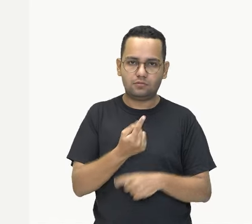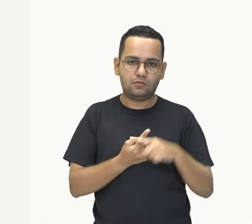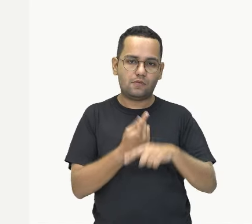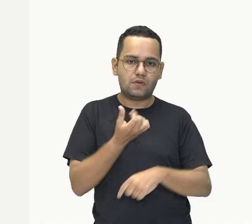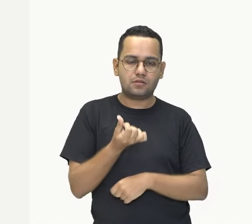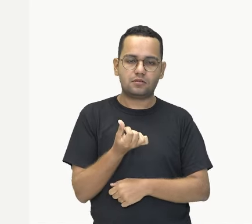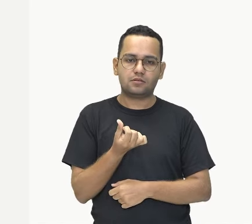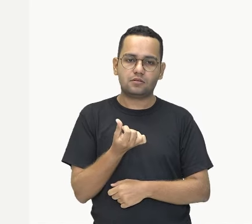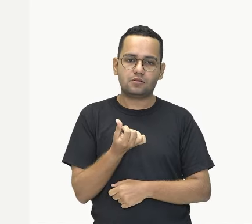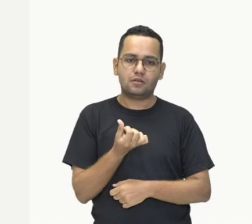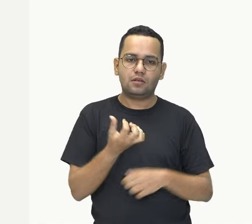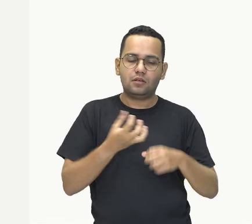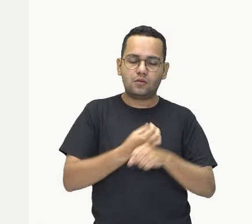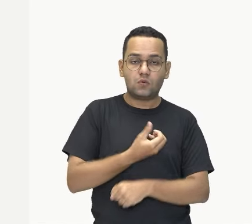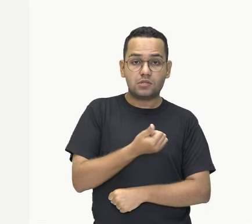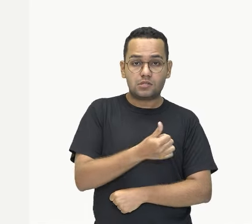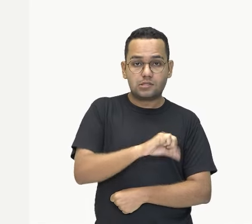vezes 6,